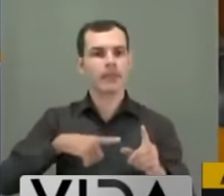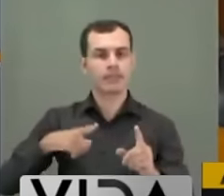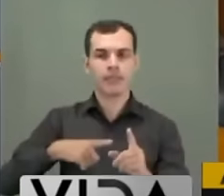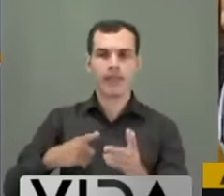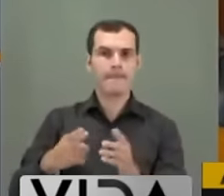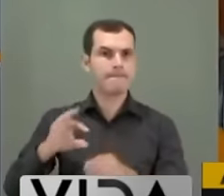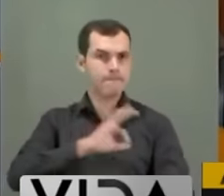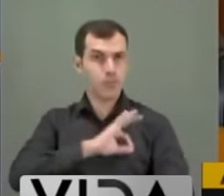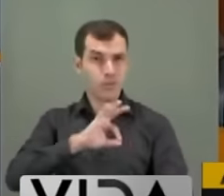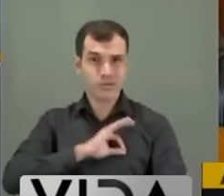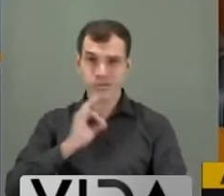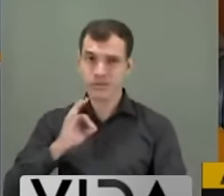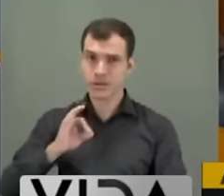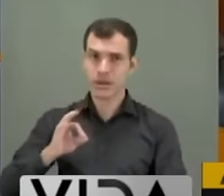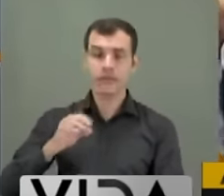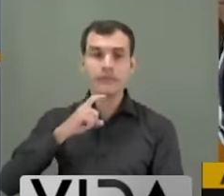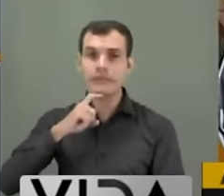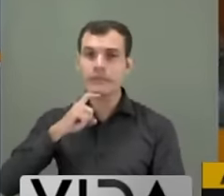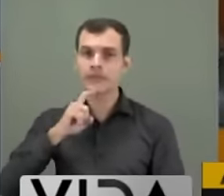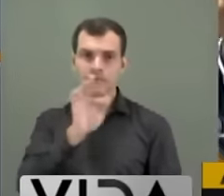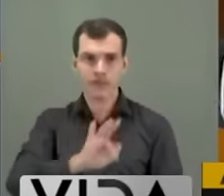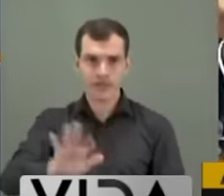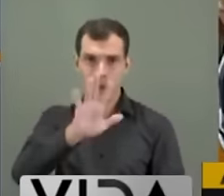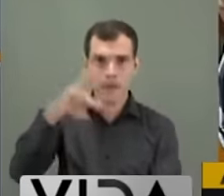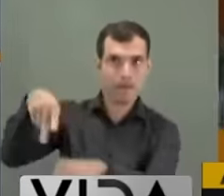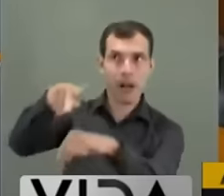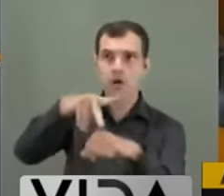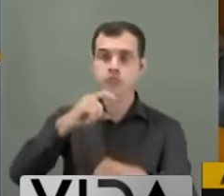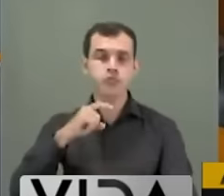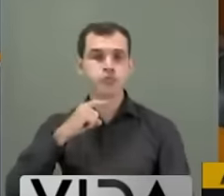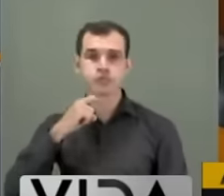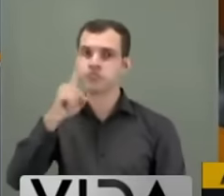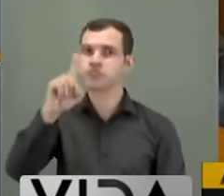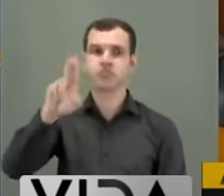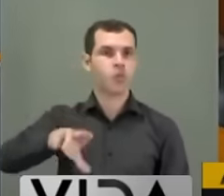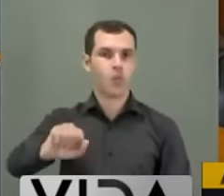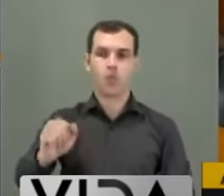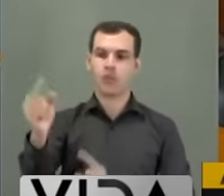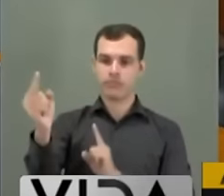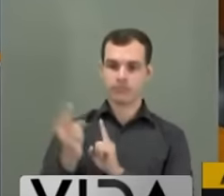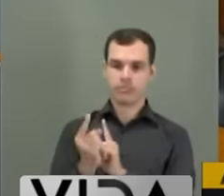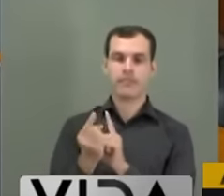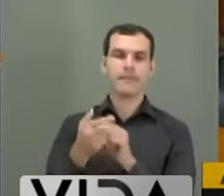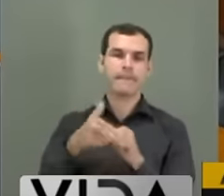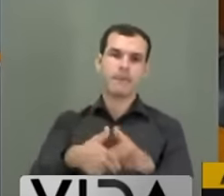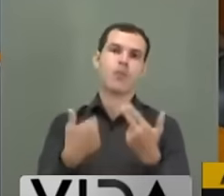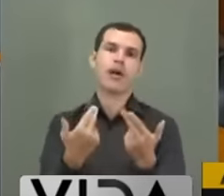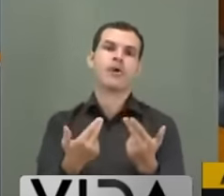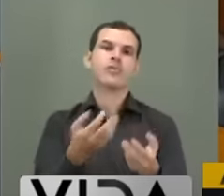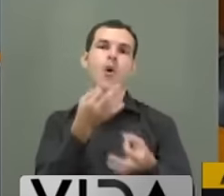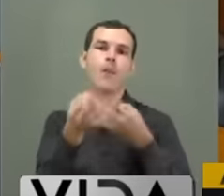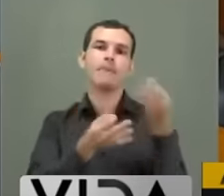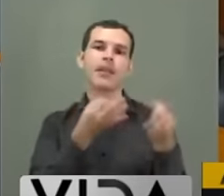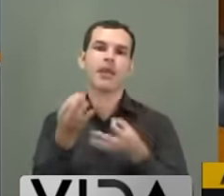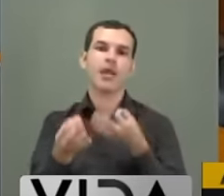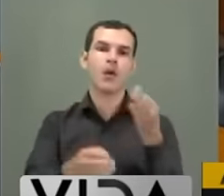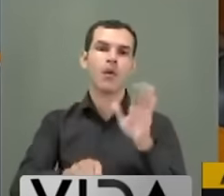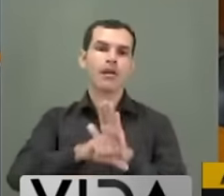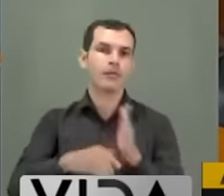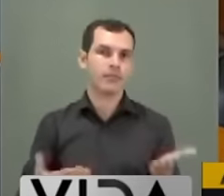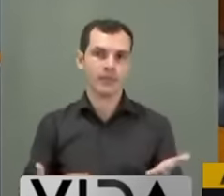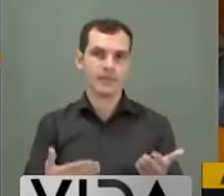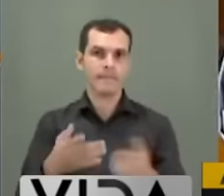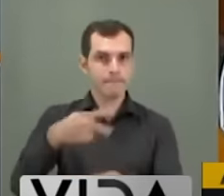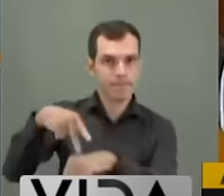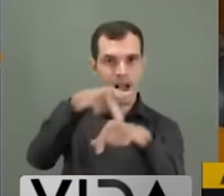nenhuma polícia federal de outro país por crime de opinião. Nem nos países que são países